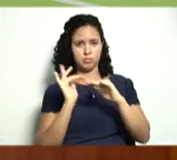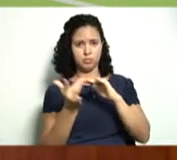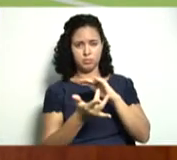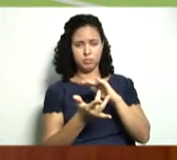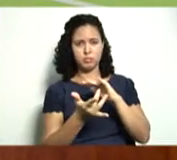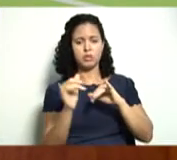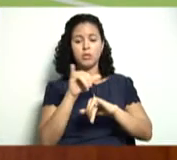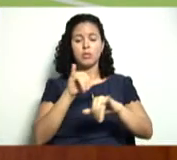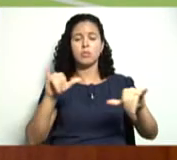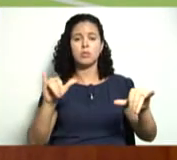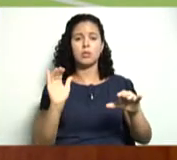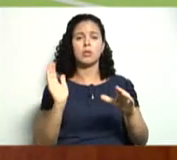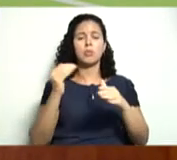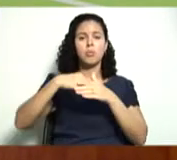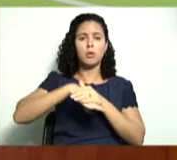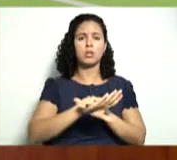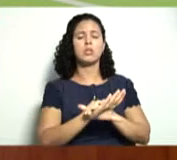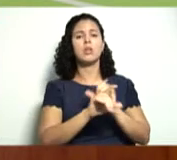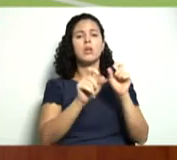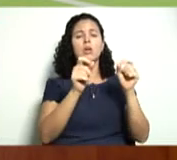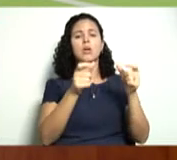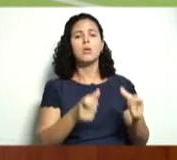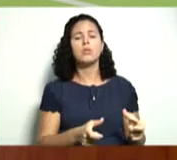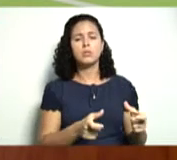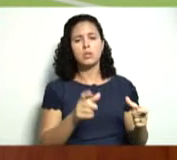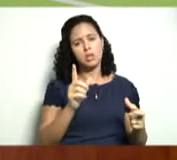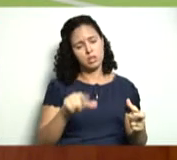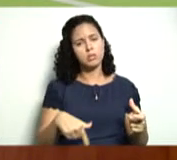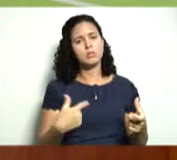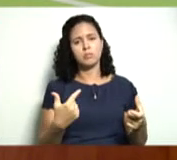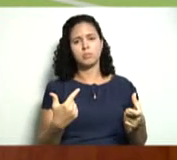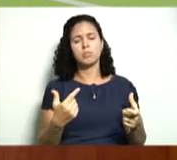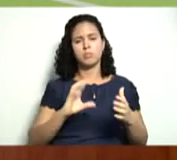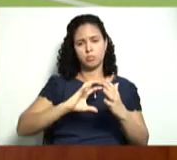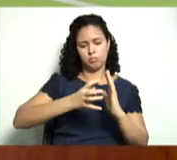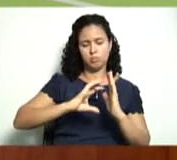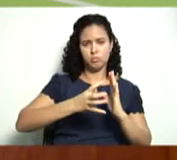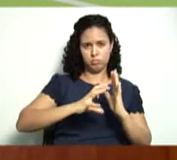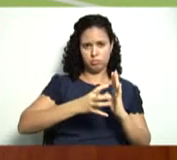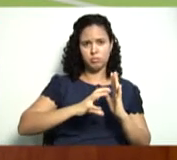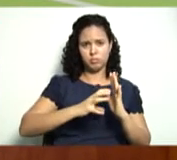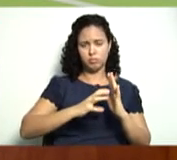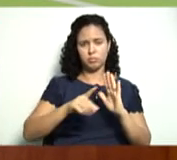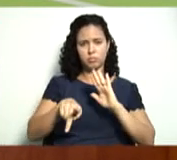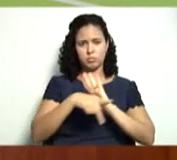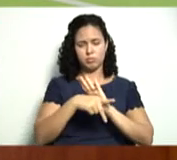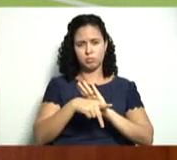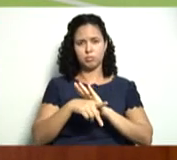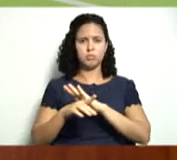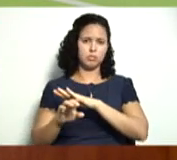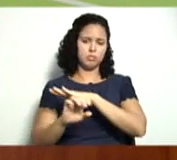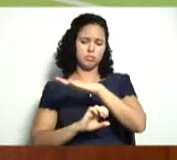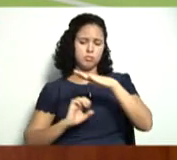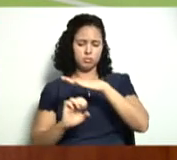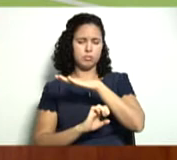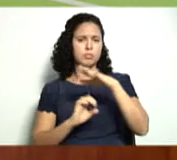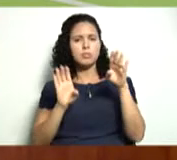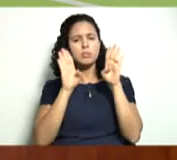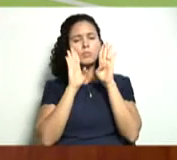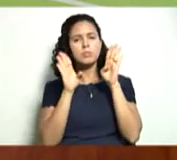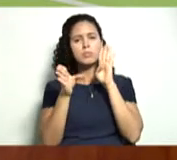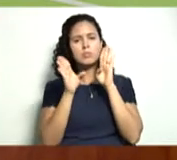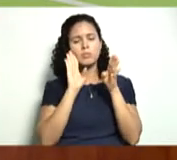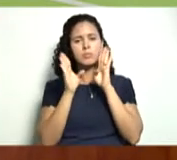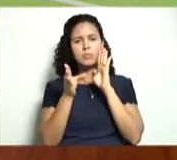são armazenadas nos servidores com o pessoal explicou os servidores de uma empresa empresa facebook e lá elas ficam